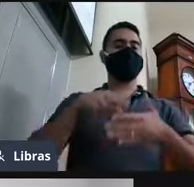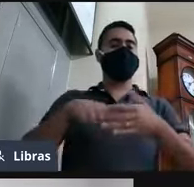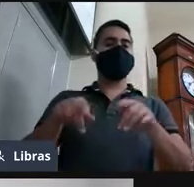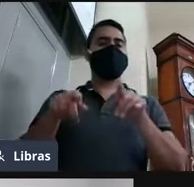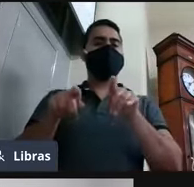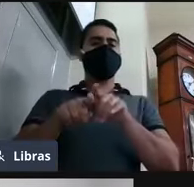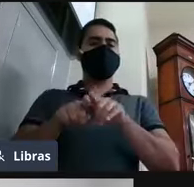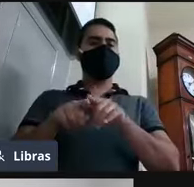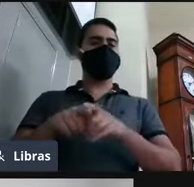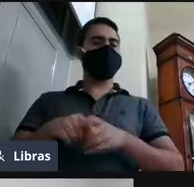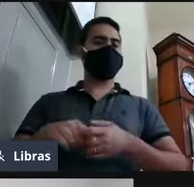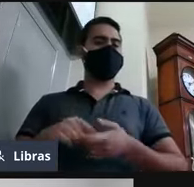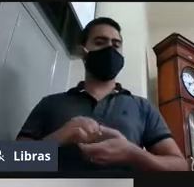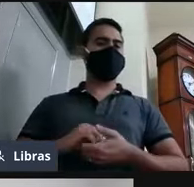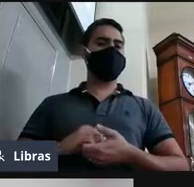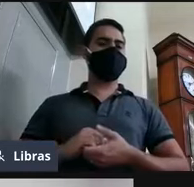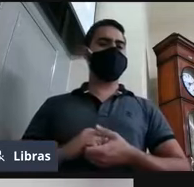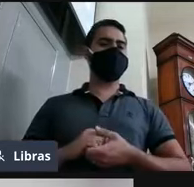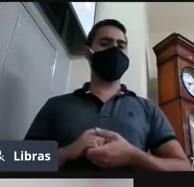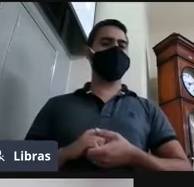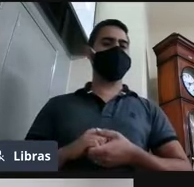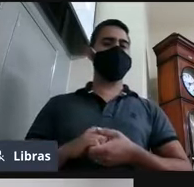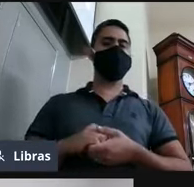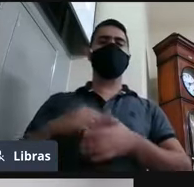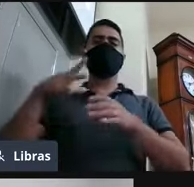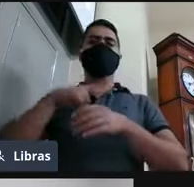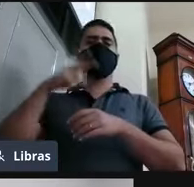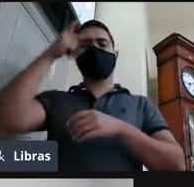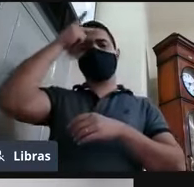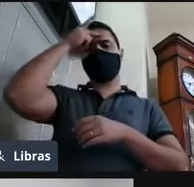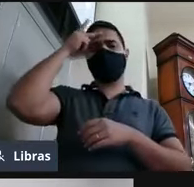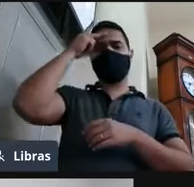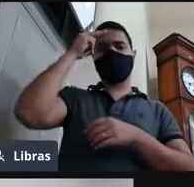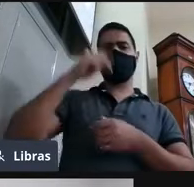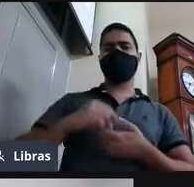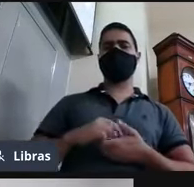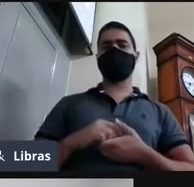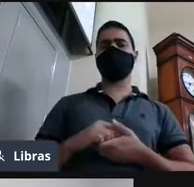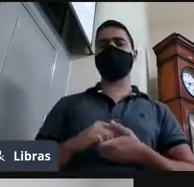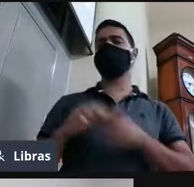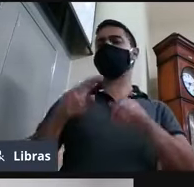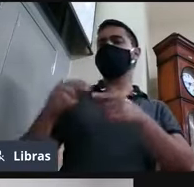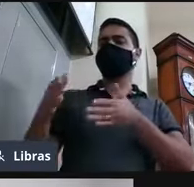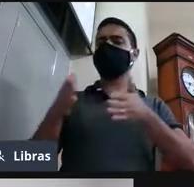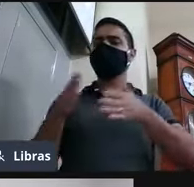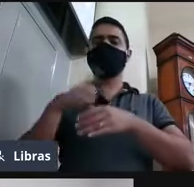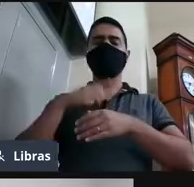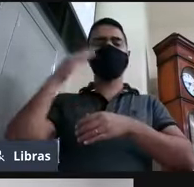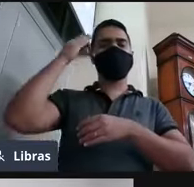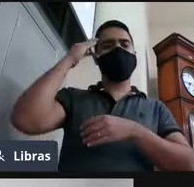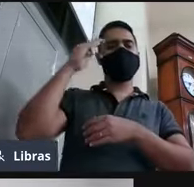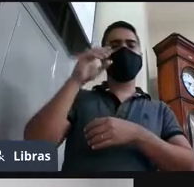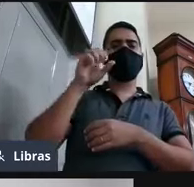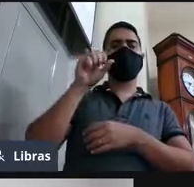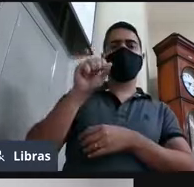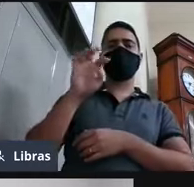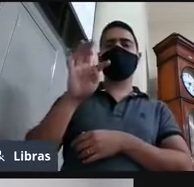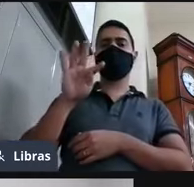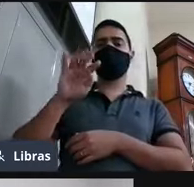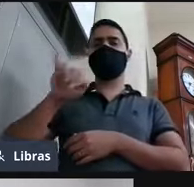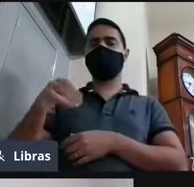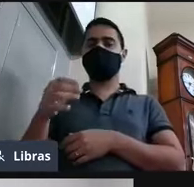deve estar sobre legalidade, eficiente e racionalidade. entendimento do STJ, corrobora a